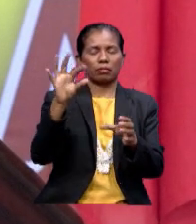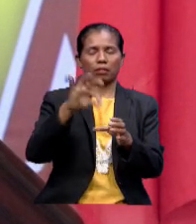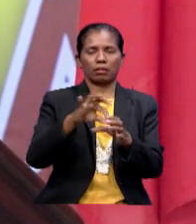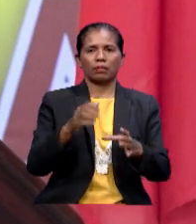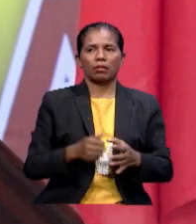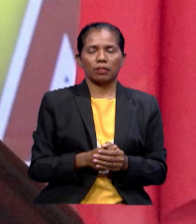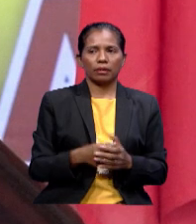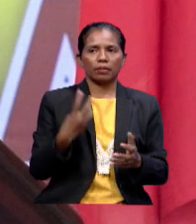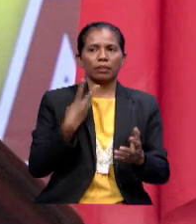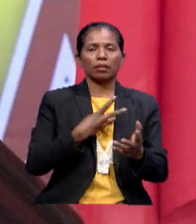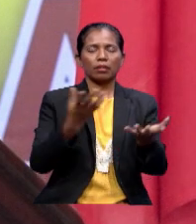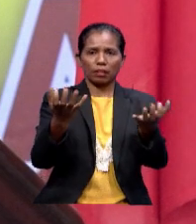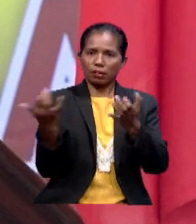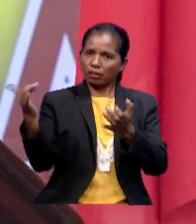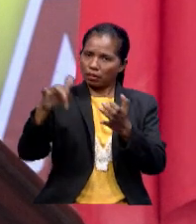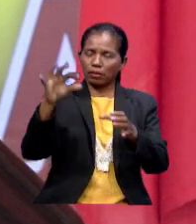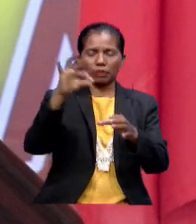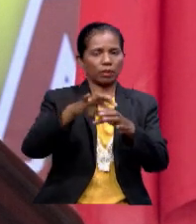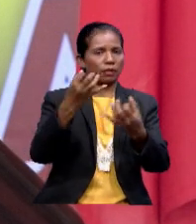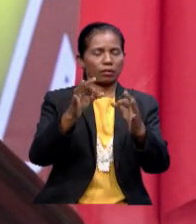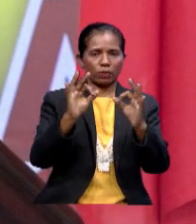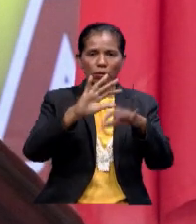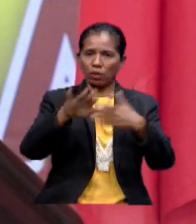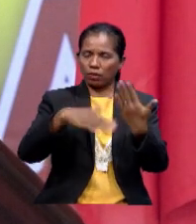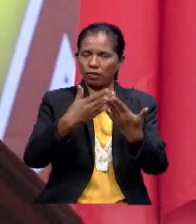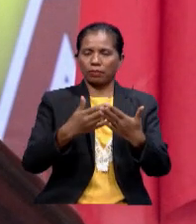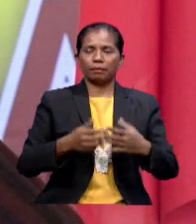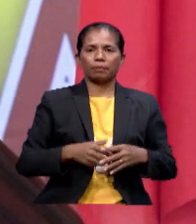E da Caixa Neto Boca do Porto.